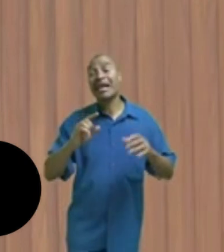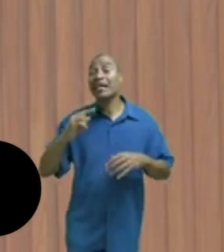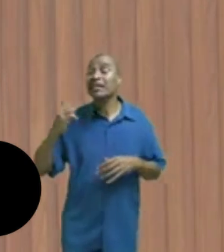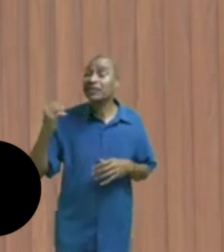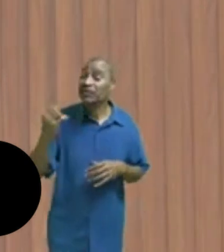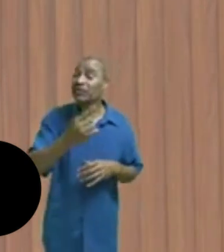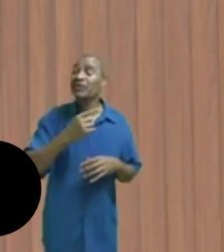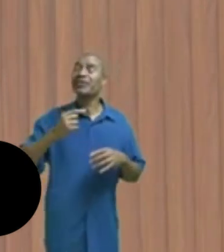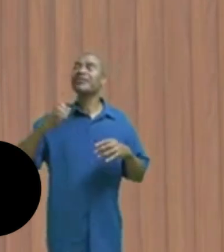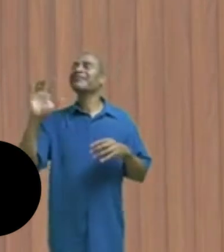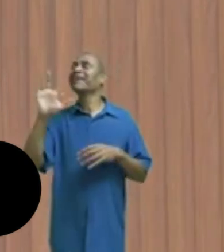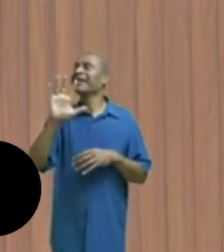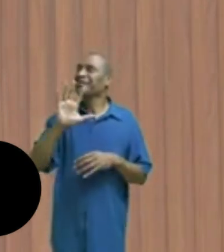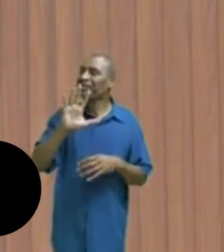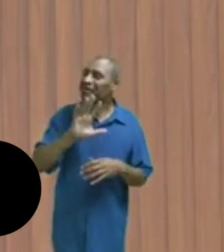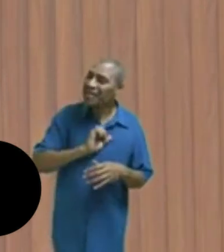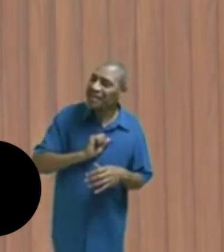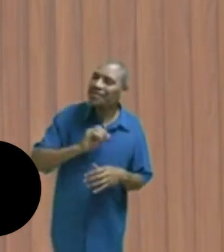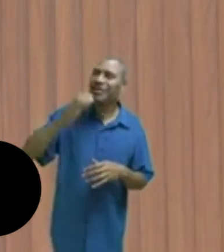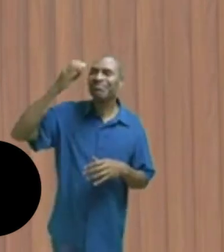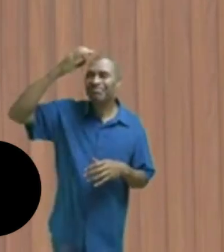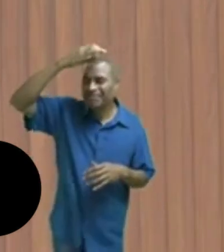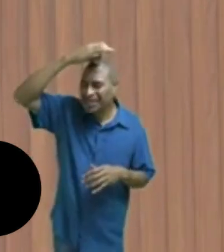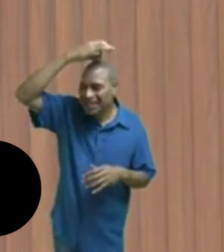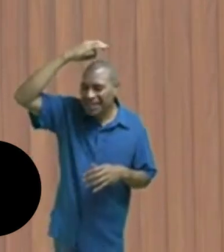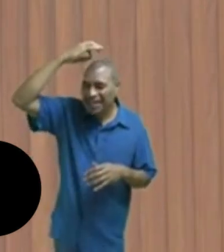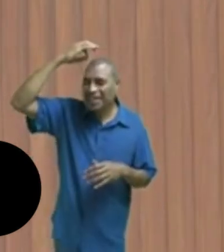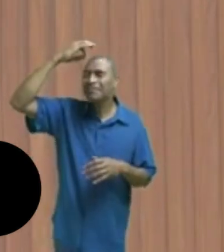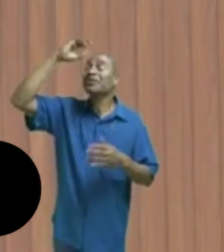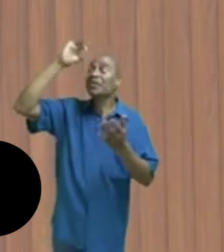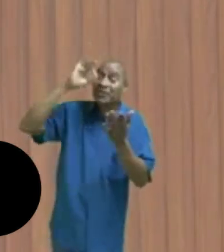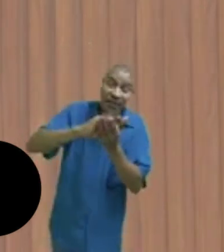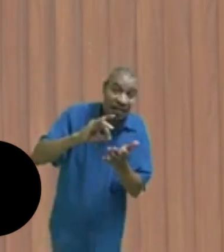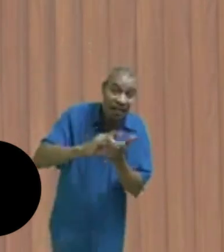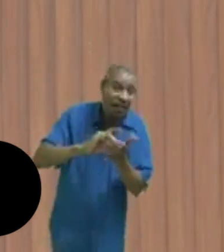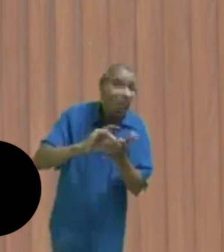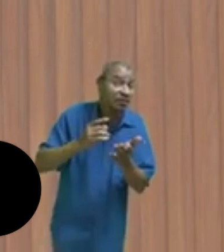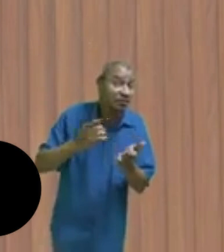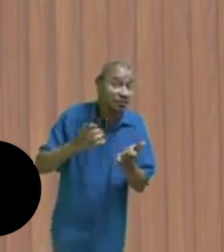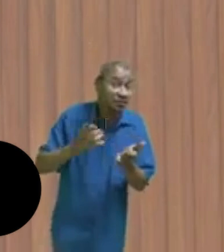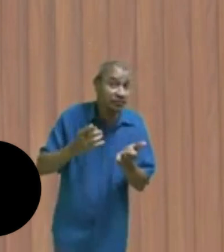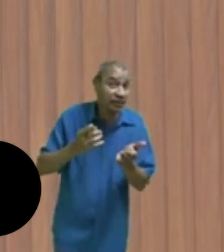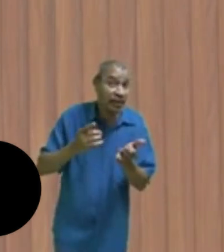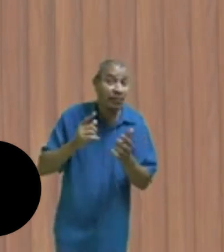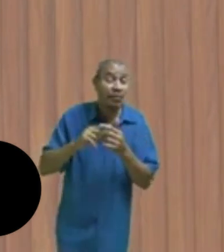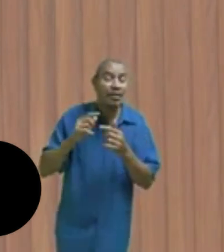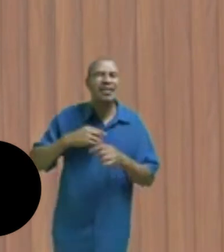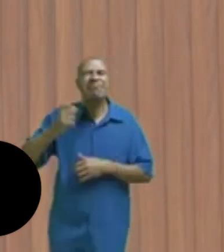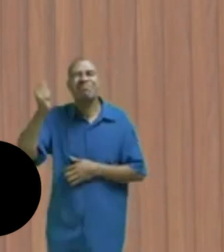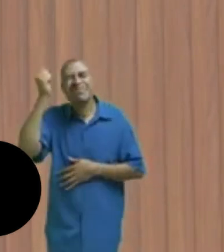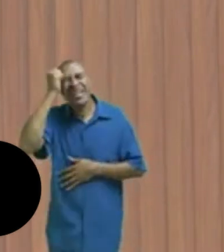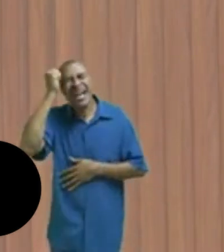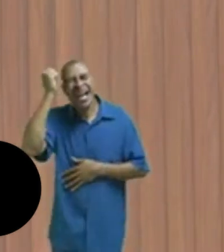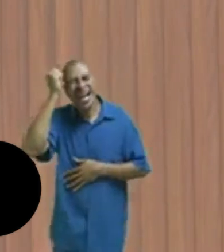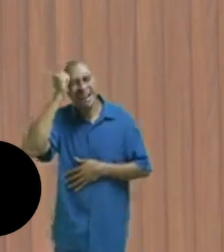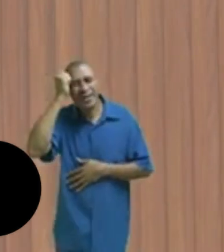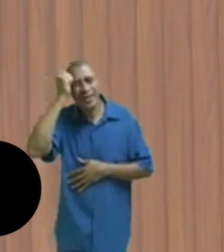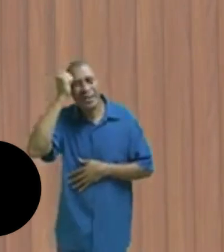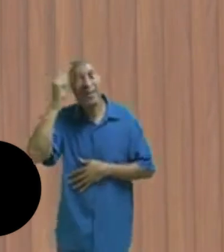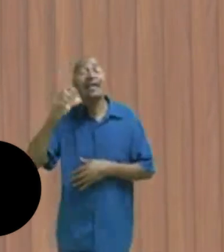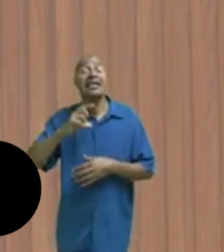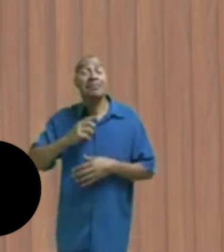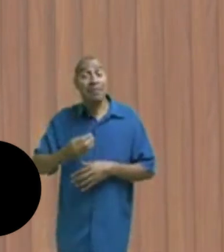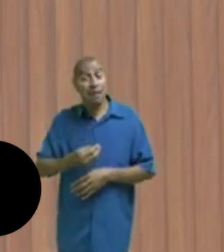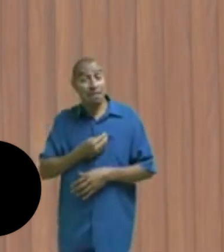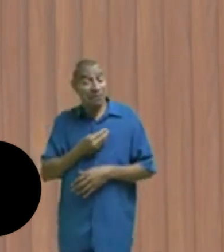verdade. É necessário para isso que esses adoradores tenham nascido de novo. E para que o